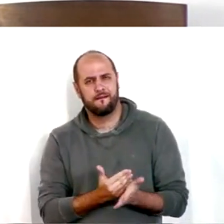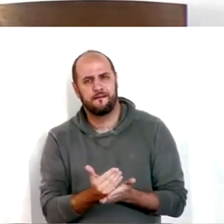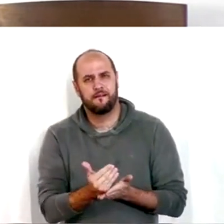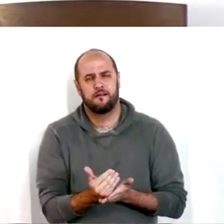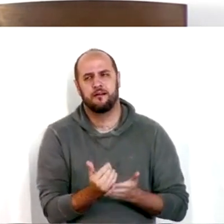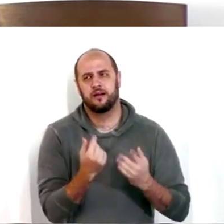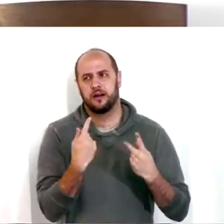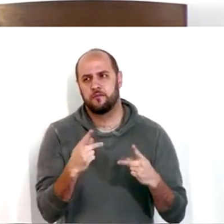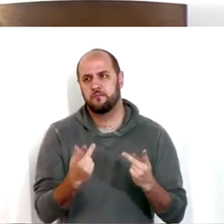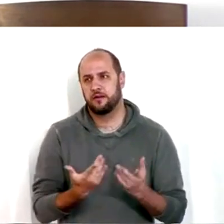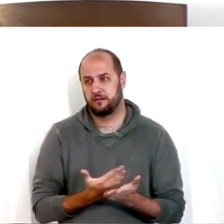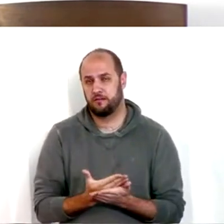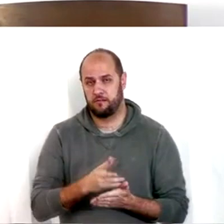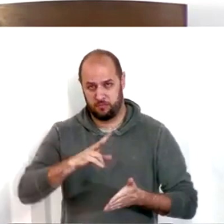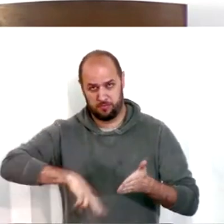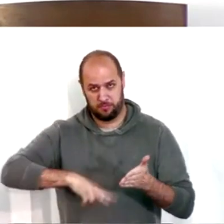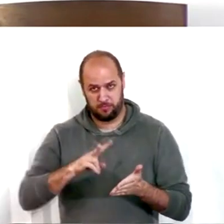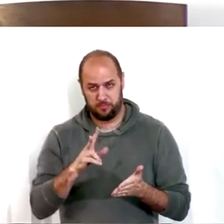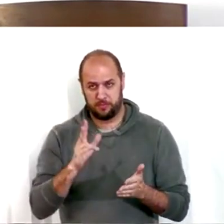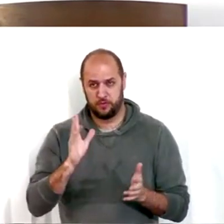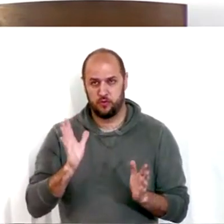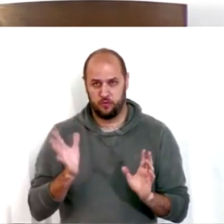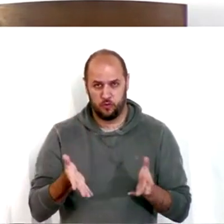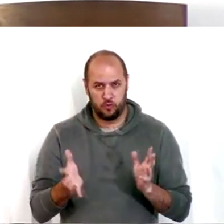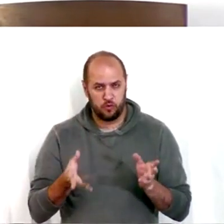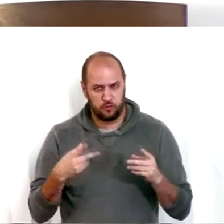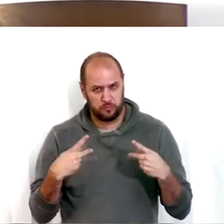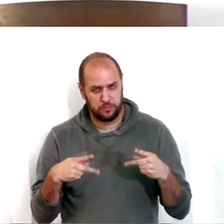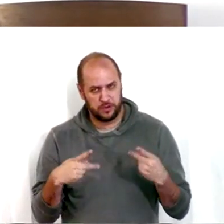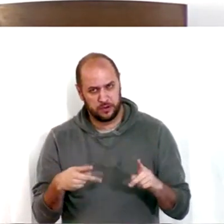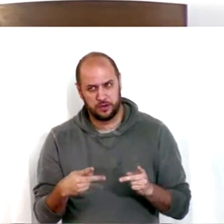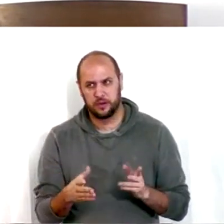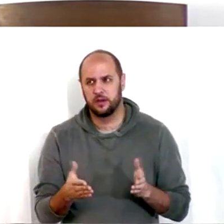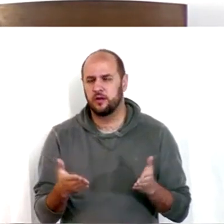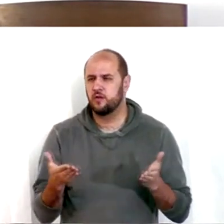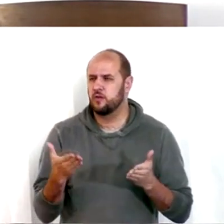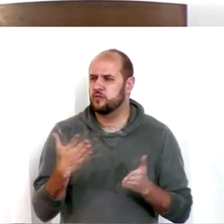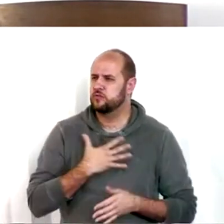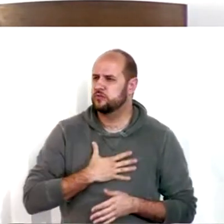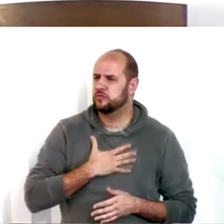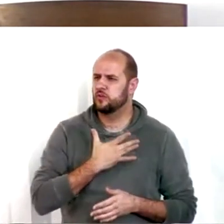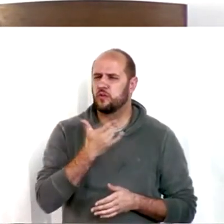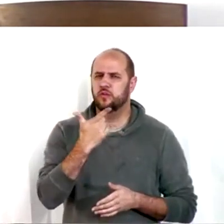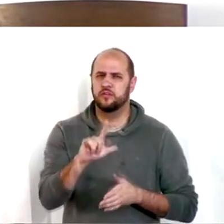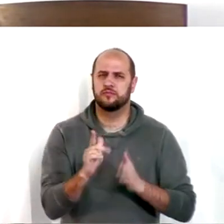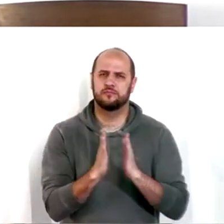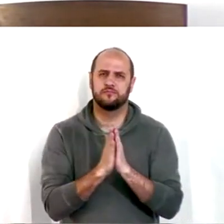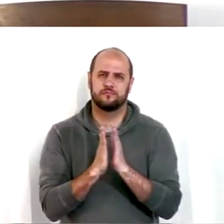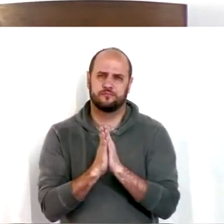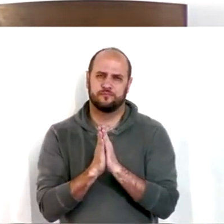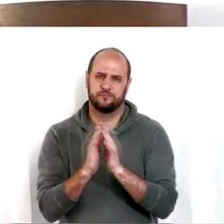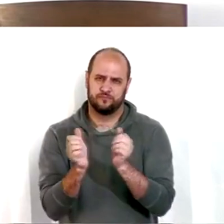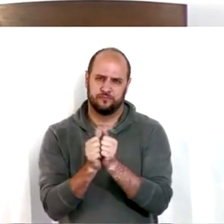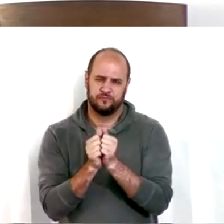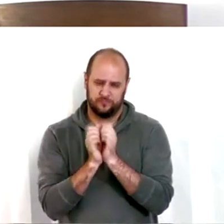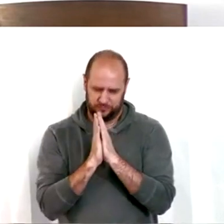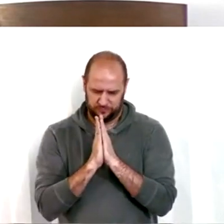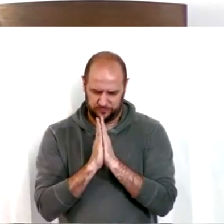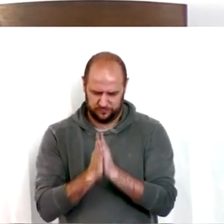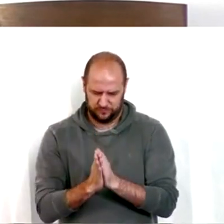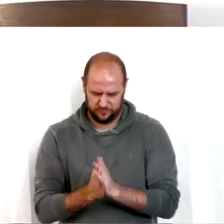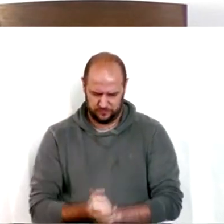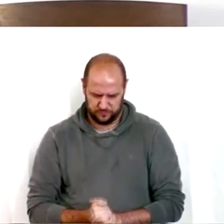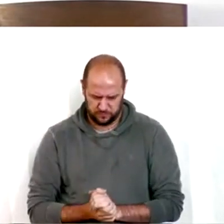texto, para a exposição, ensino dessa noite, gostaria de mais uma vez orar com os irmãos. Vamos orar?